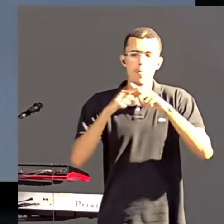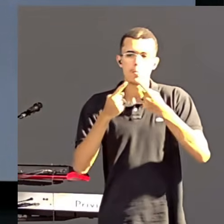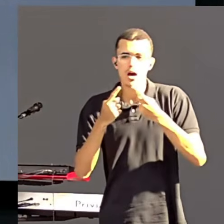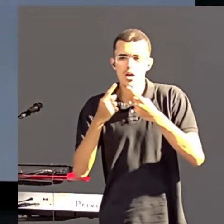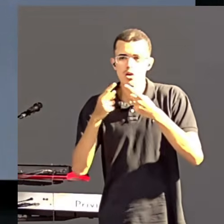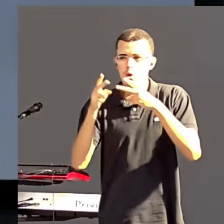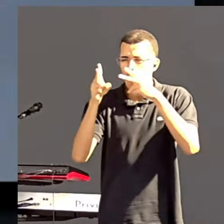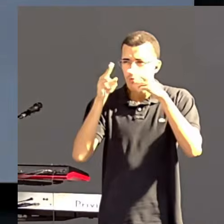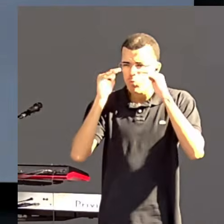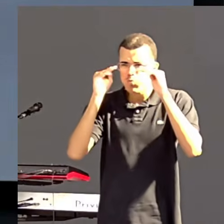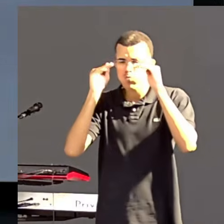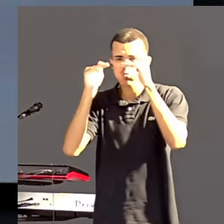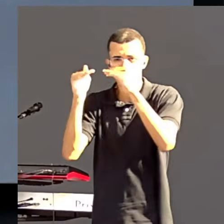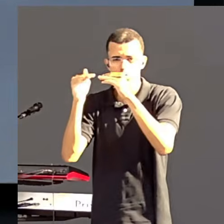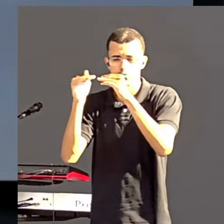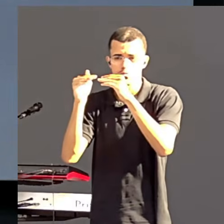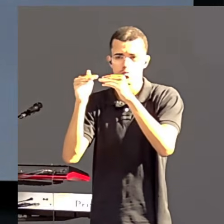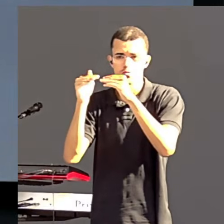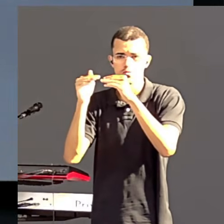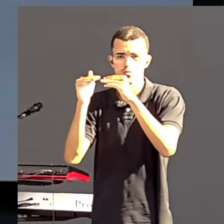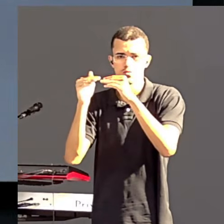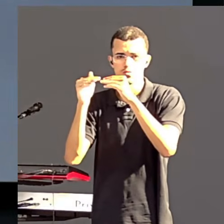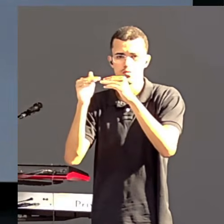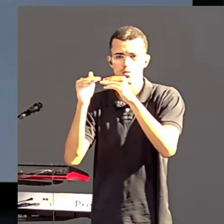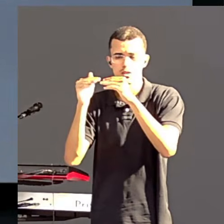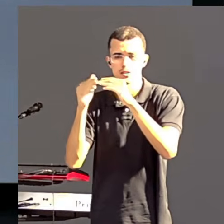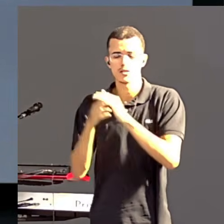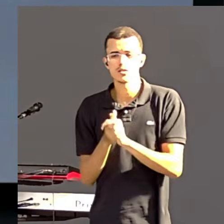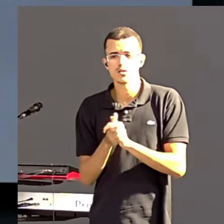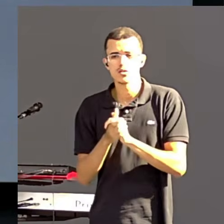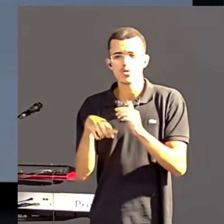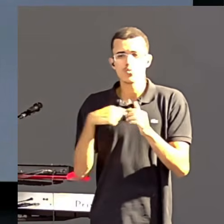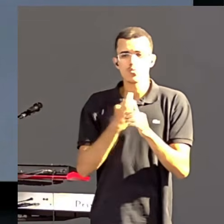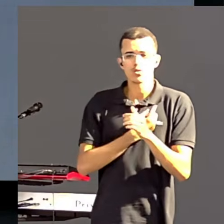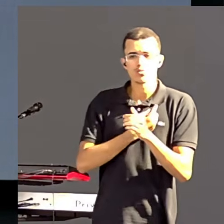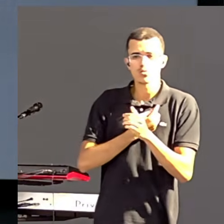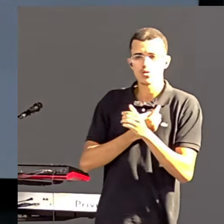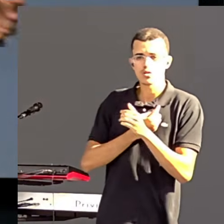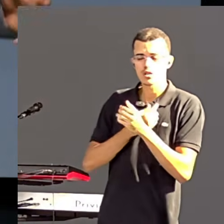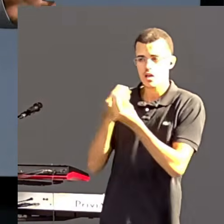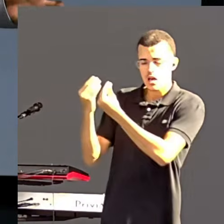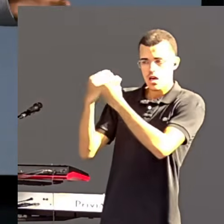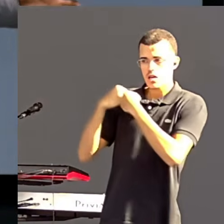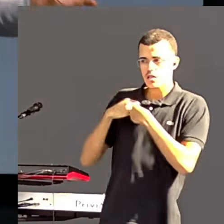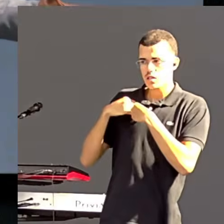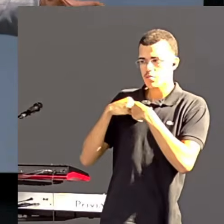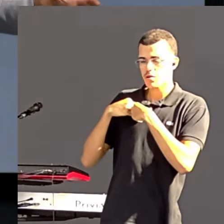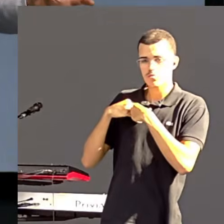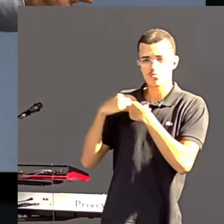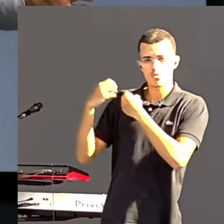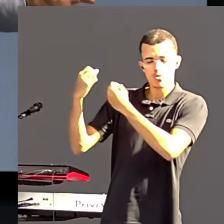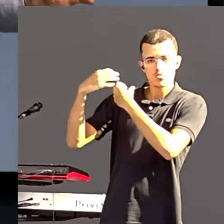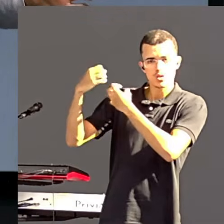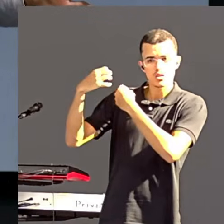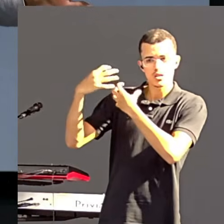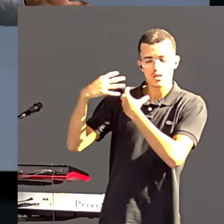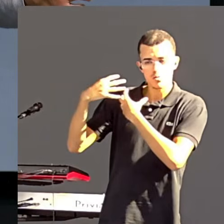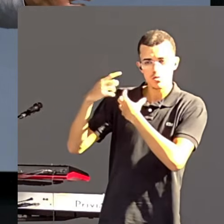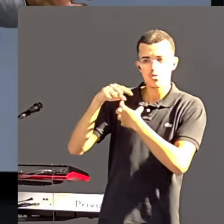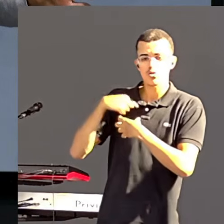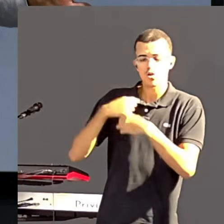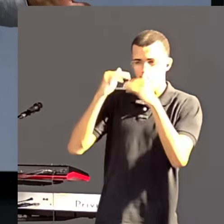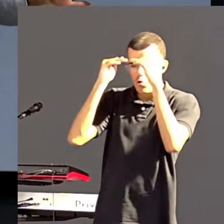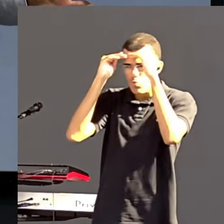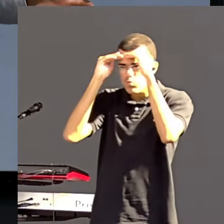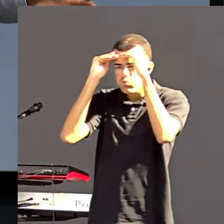só nisso. É interessante, né? Quando a gente recebe uma ordenança, a gente se cerca de sinais de alerta cuidando de tudo.